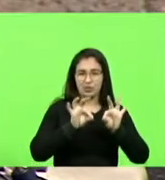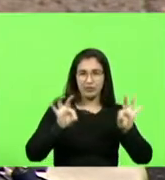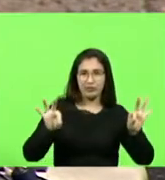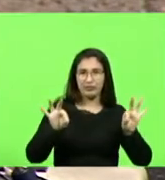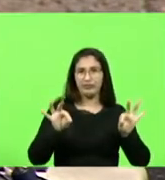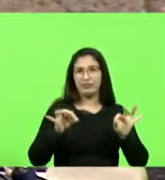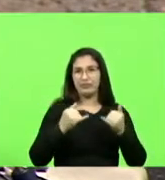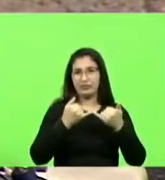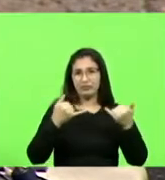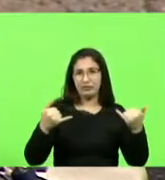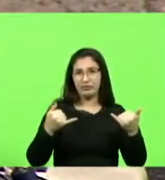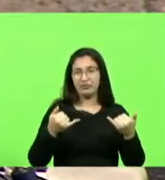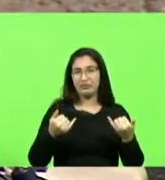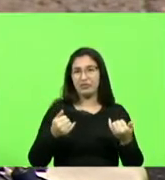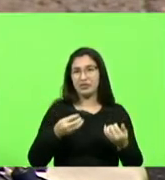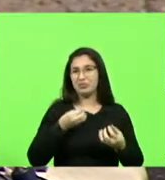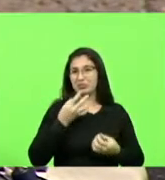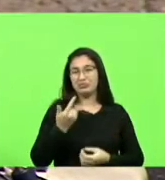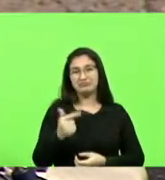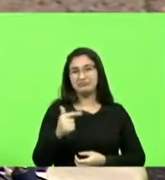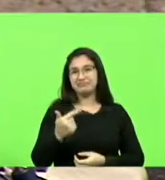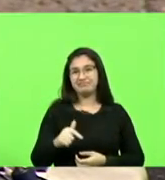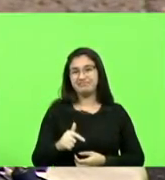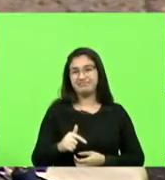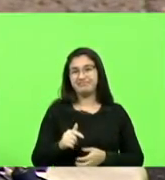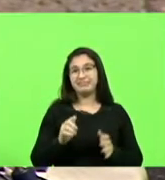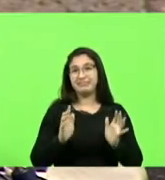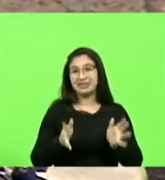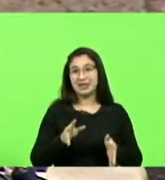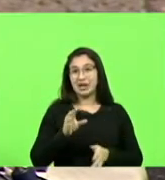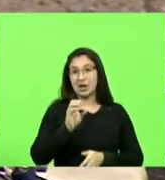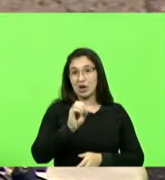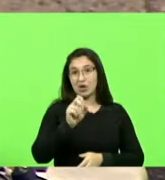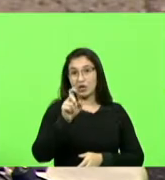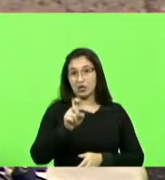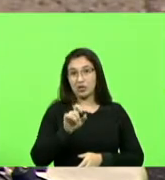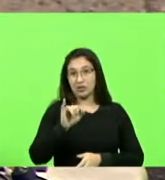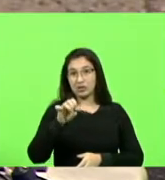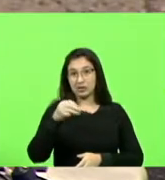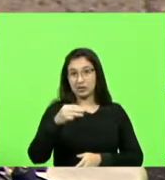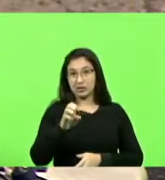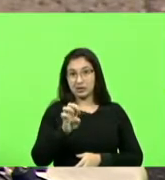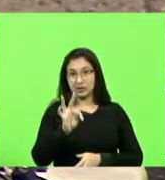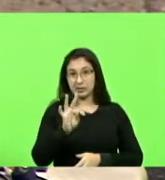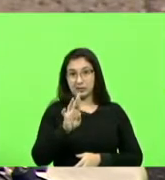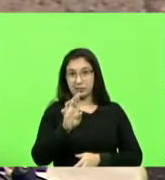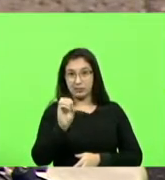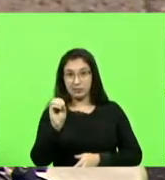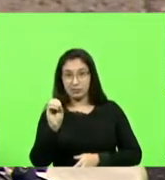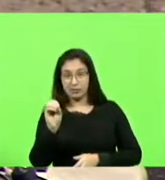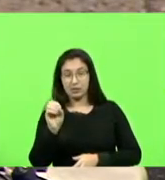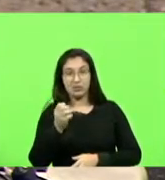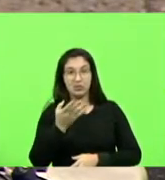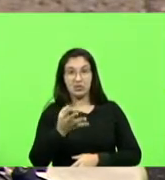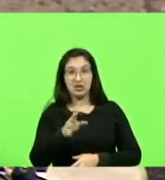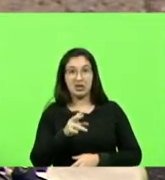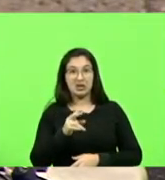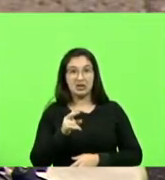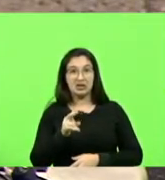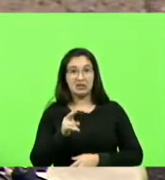funcionam. Estamos com oxímetro que mal funciona.